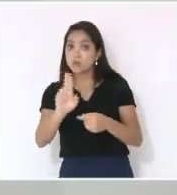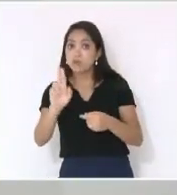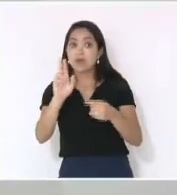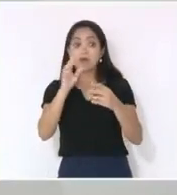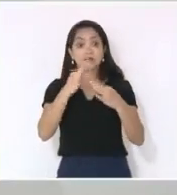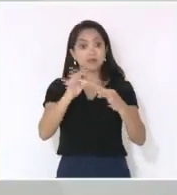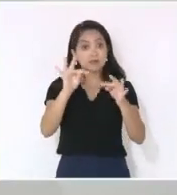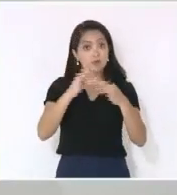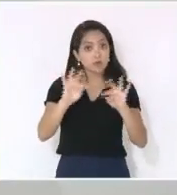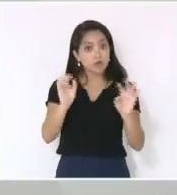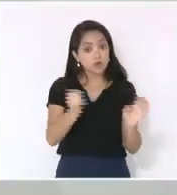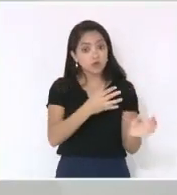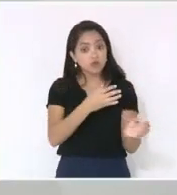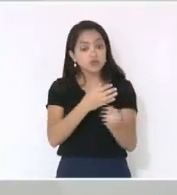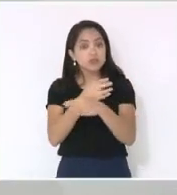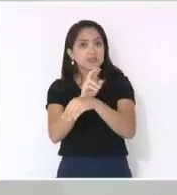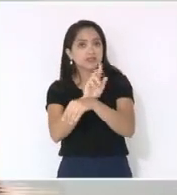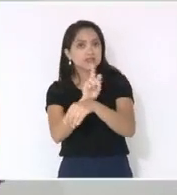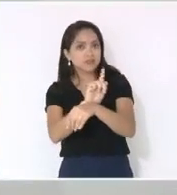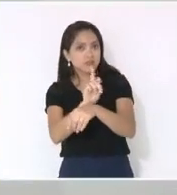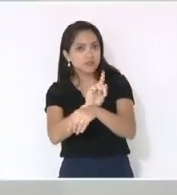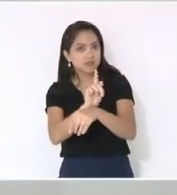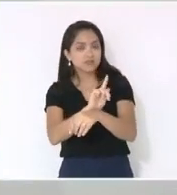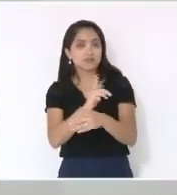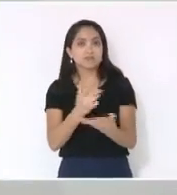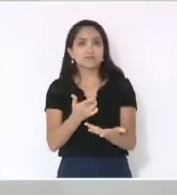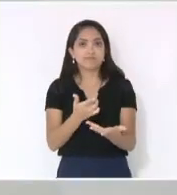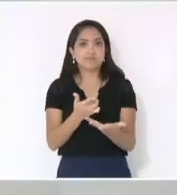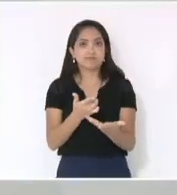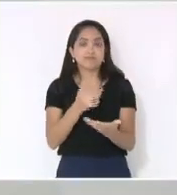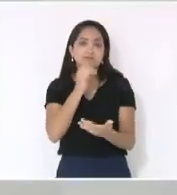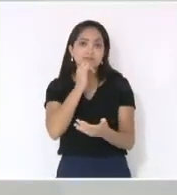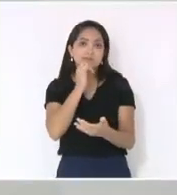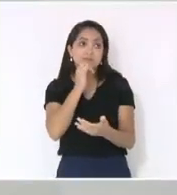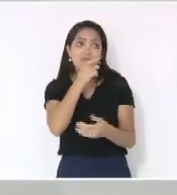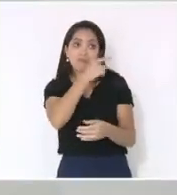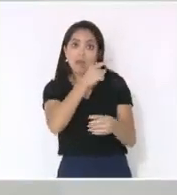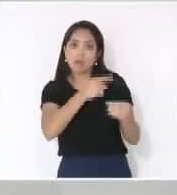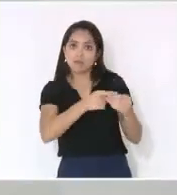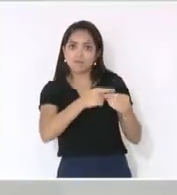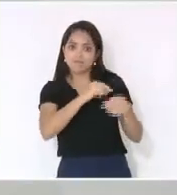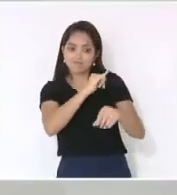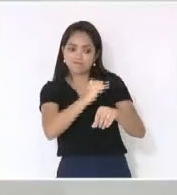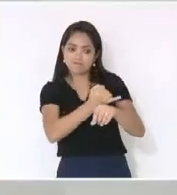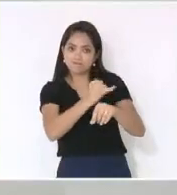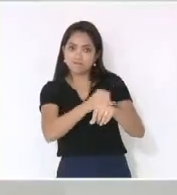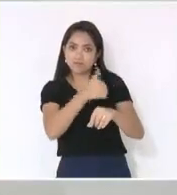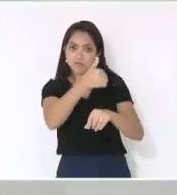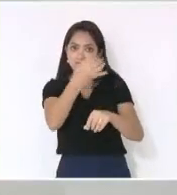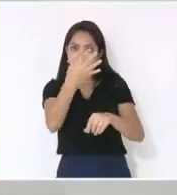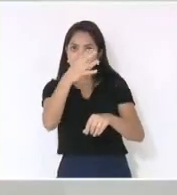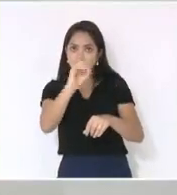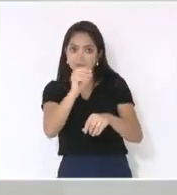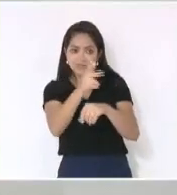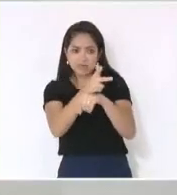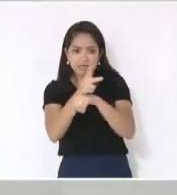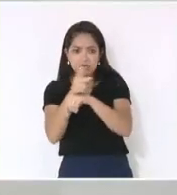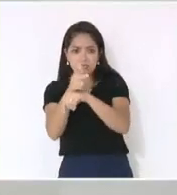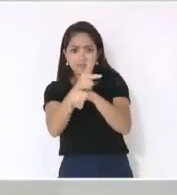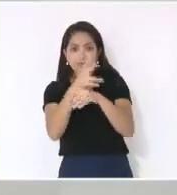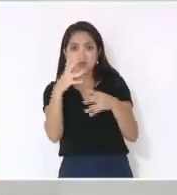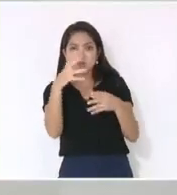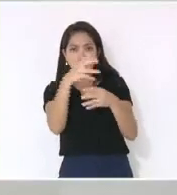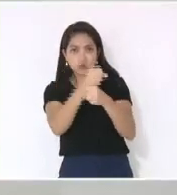tecnologias na gestão pública. Por exemplo, Joinville, nós temos 140 câmaras de monitoramento,